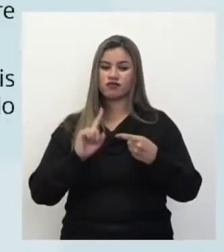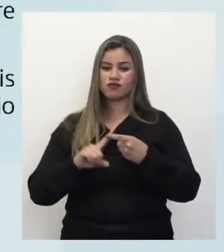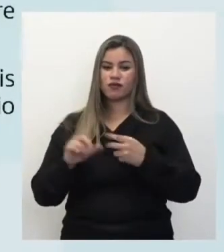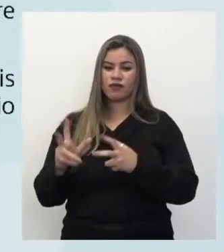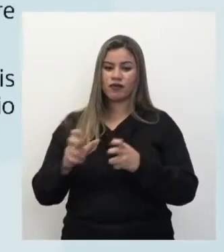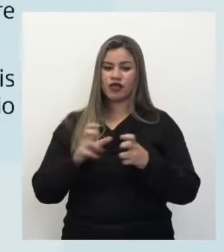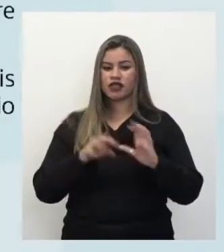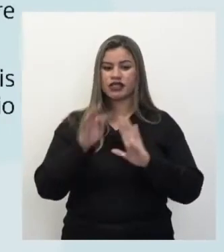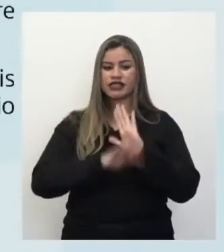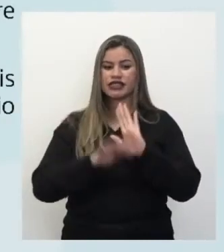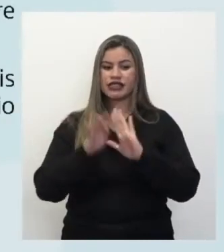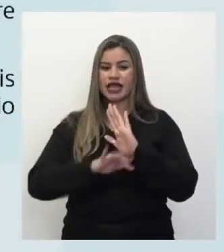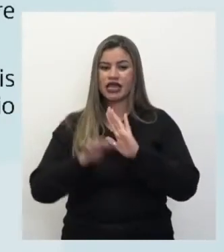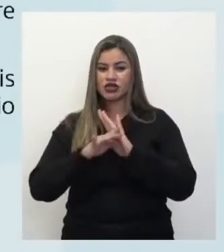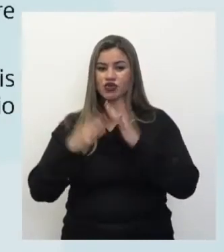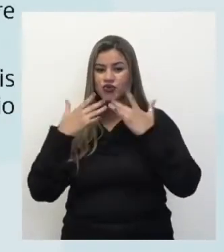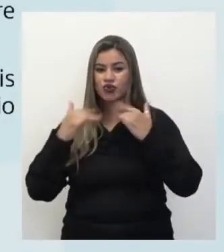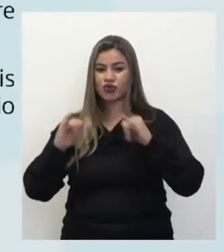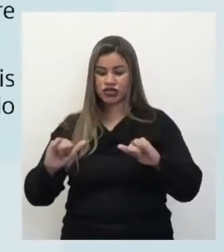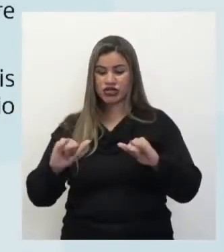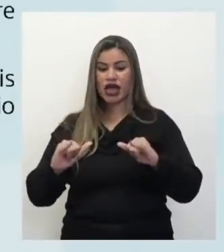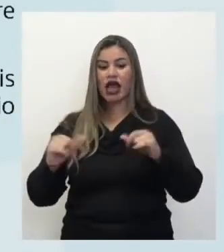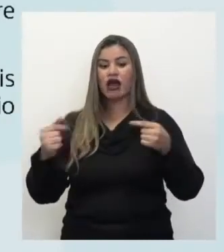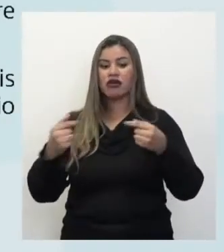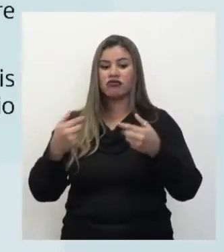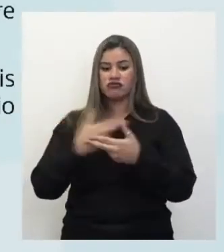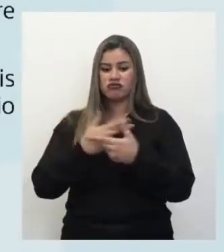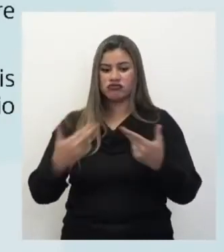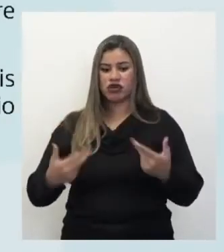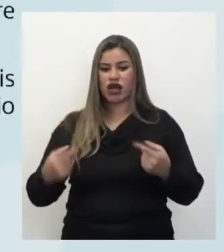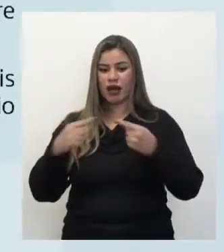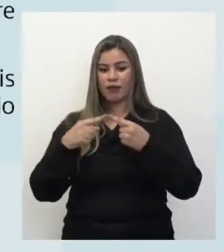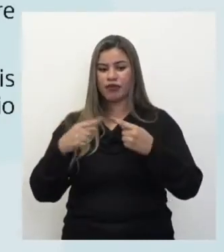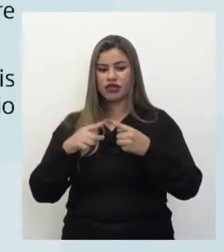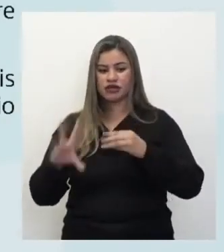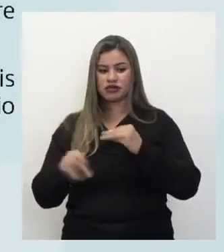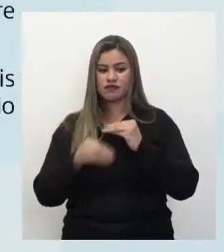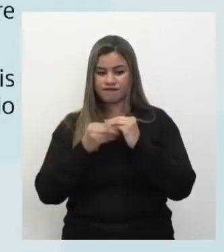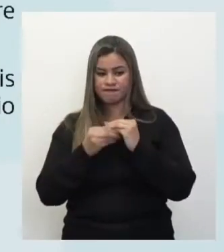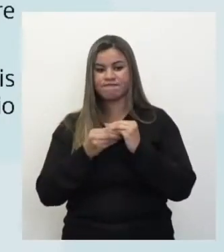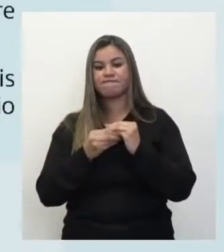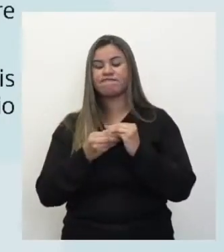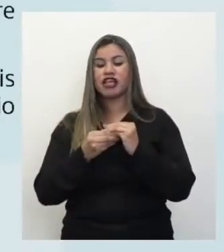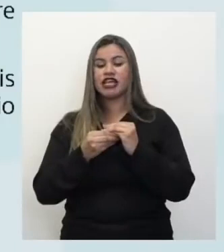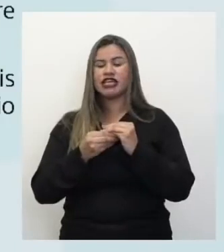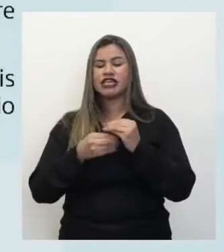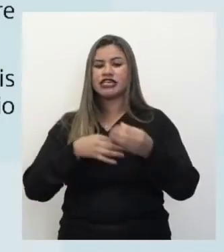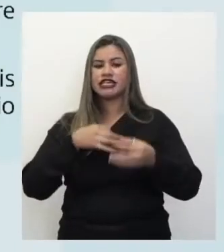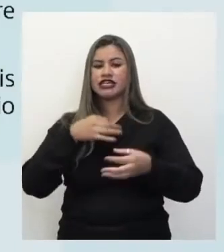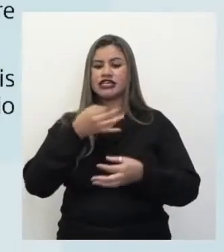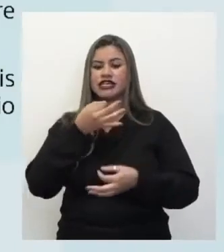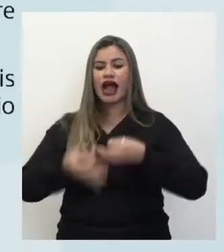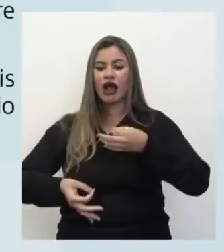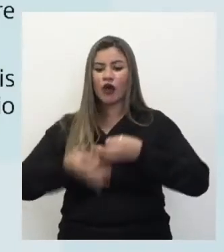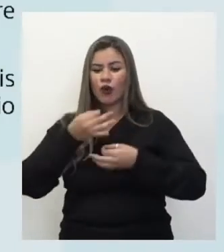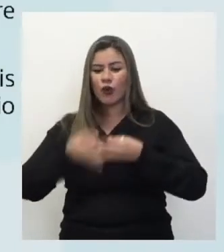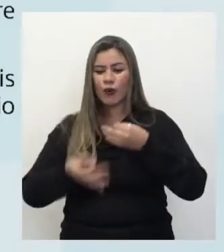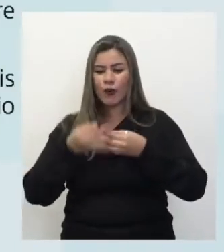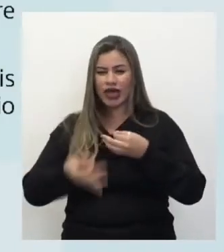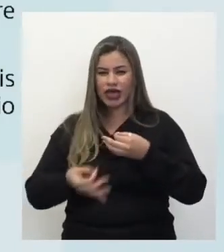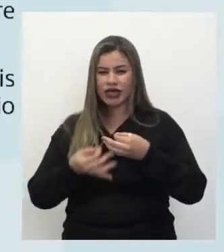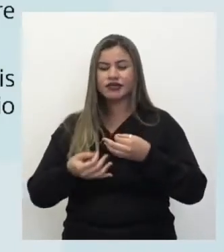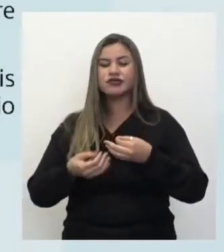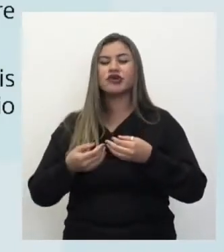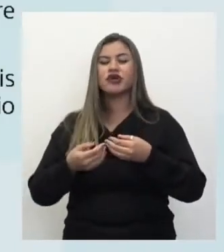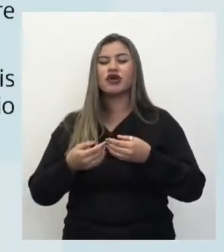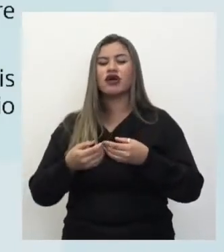textos publicitários aspectos que se complementam e fortalecem os argumentos, despertando no